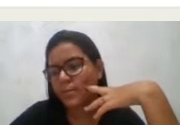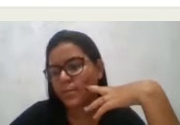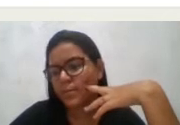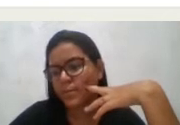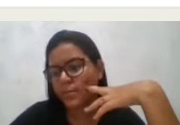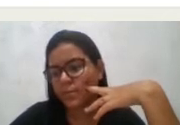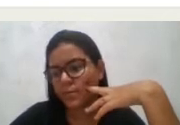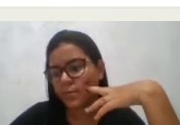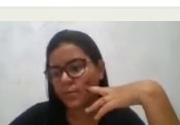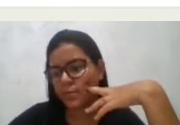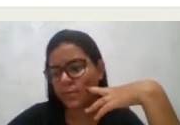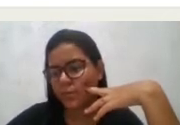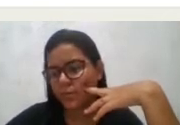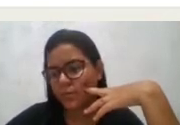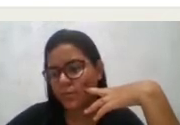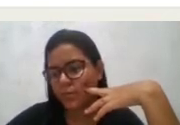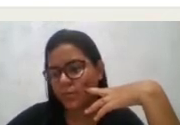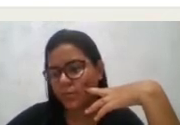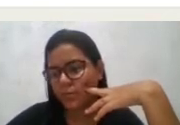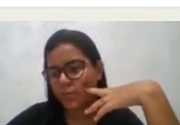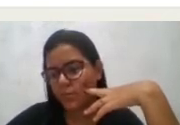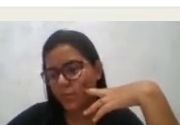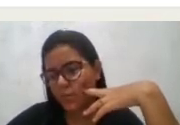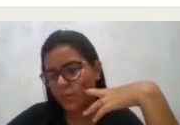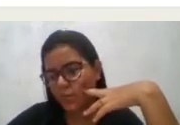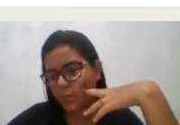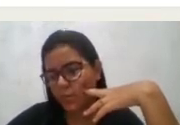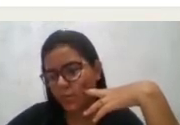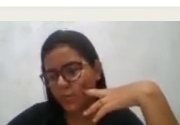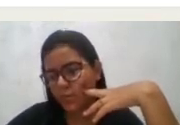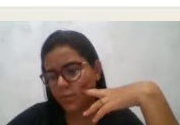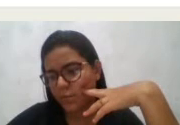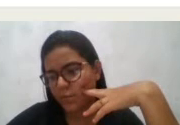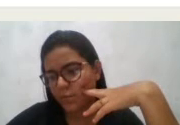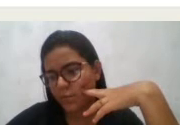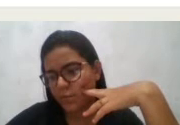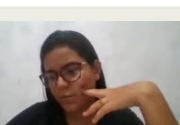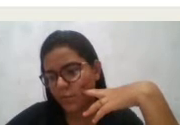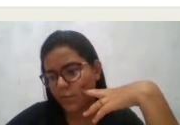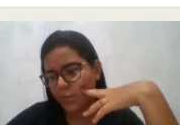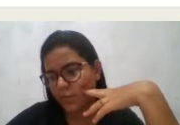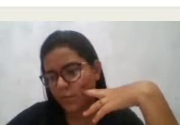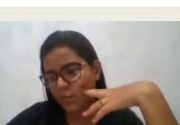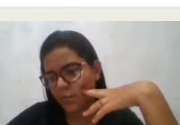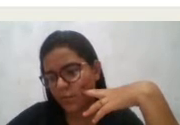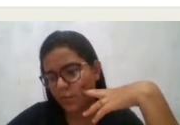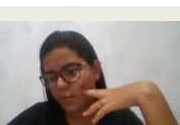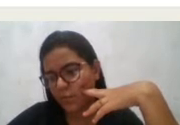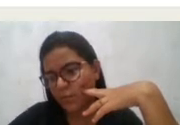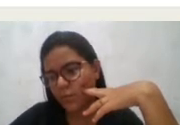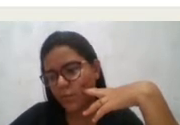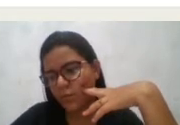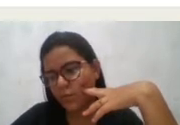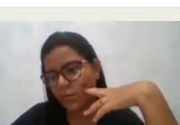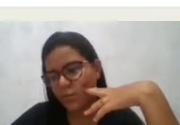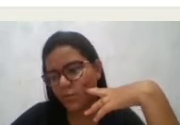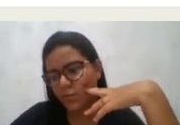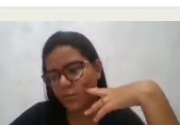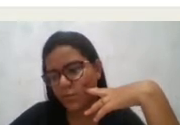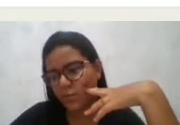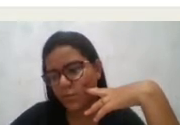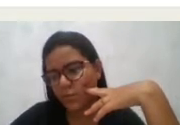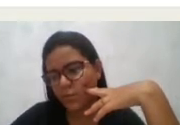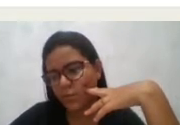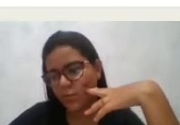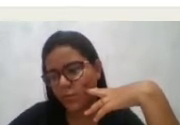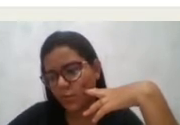igual. Qual que é a massa úmida? Não é 300 gramas? Então, vou colocar aqui no lugar dela. 300 gramas.